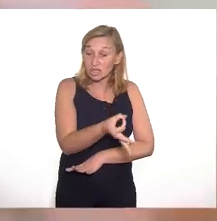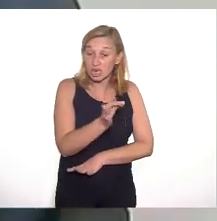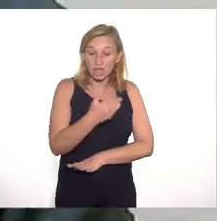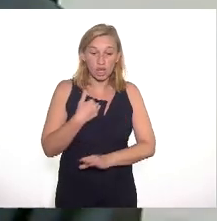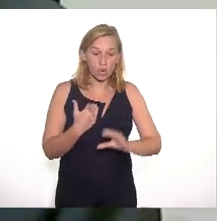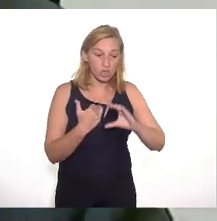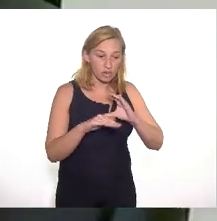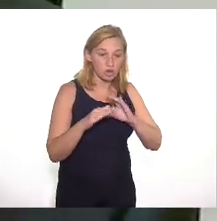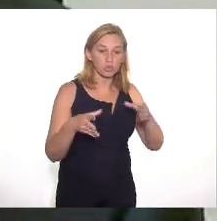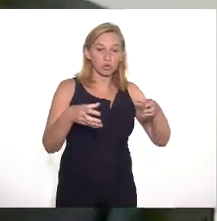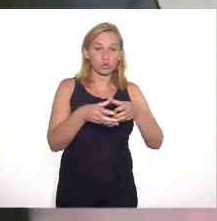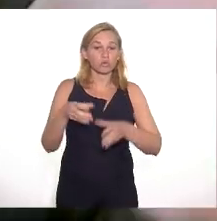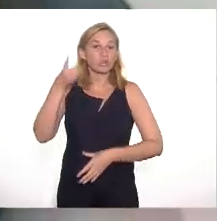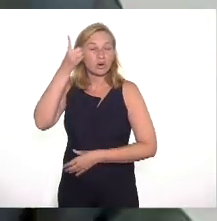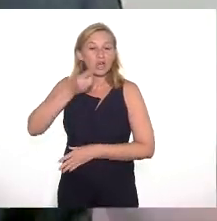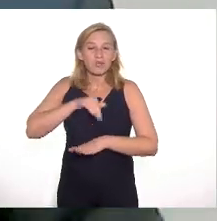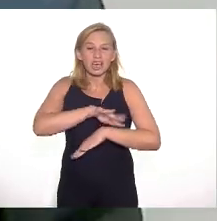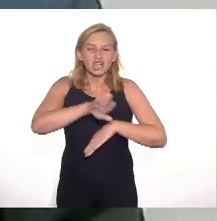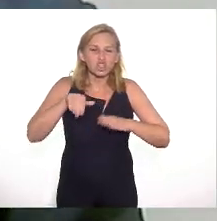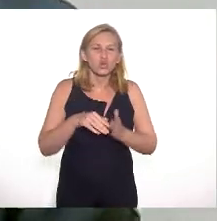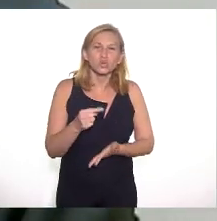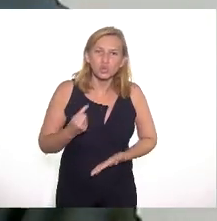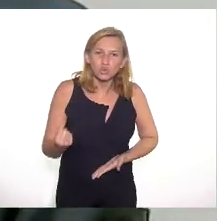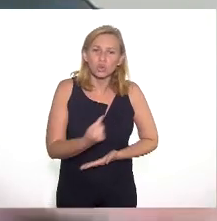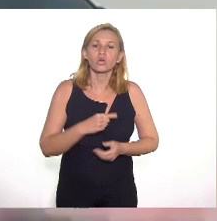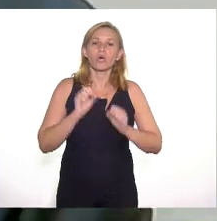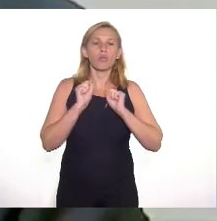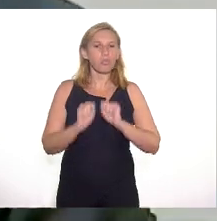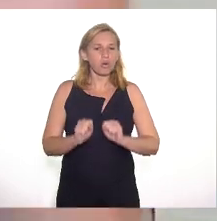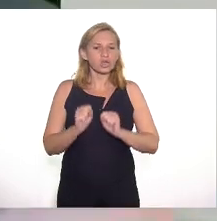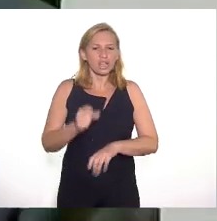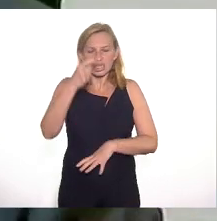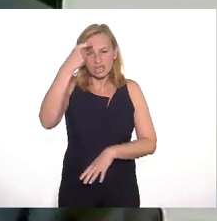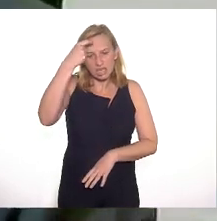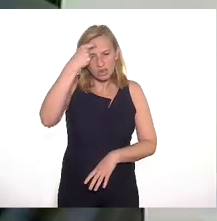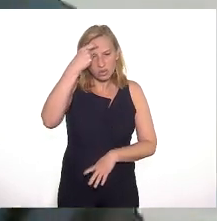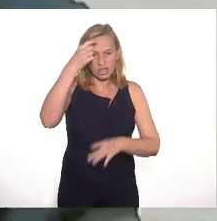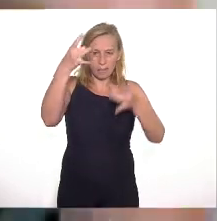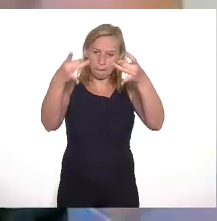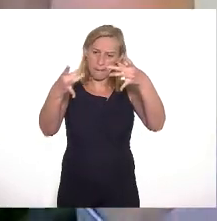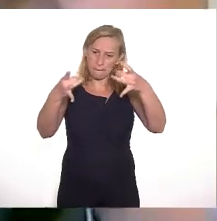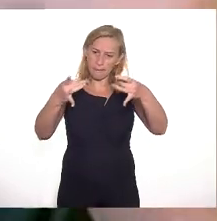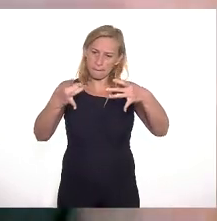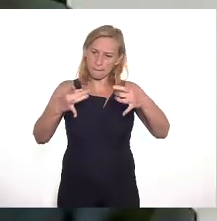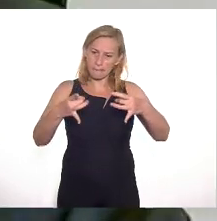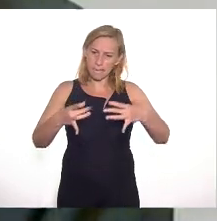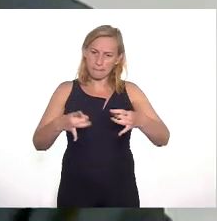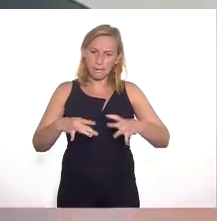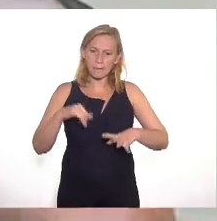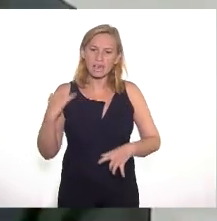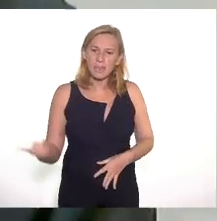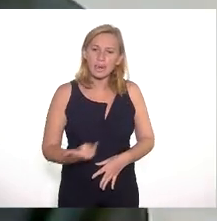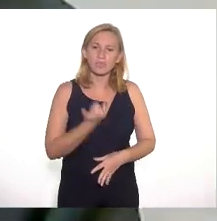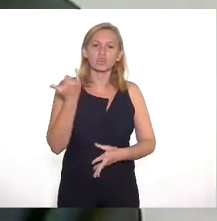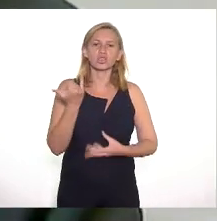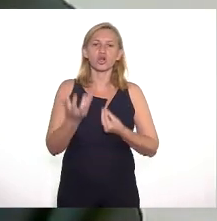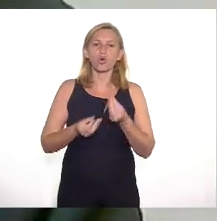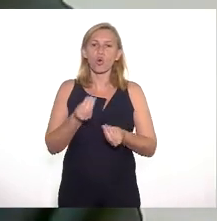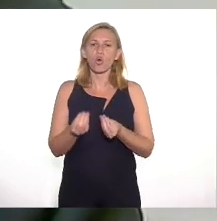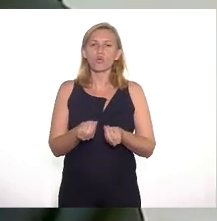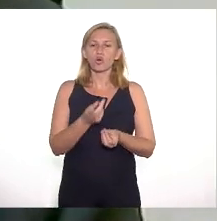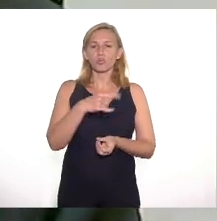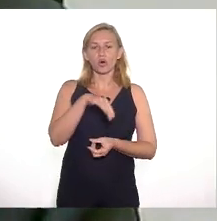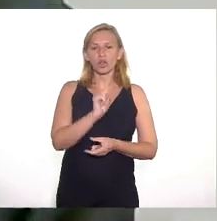encaminhei para o grupo de deputados para que todos nós tivéssemos a consciência detalhada da importância de que maneira este programa